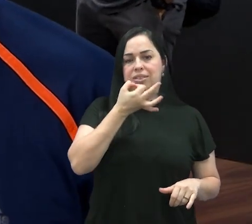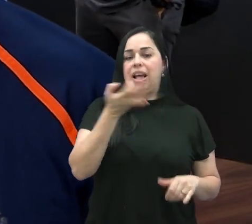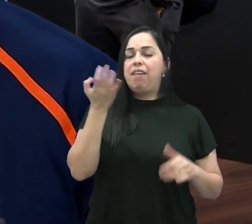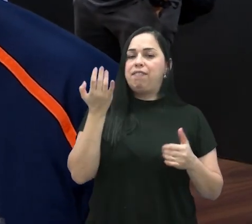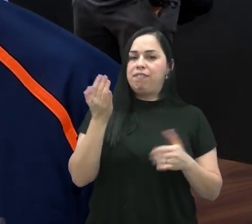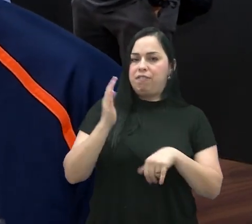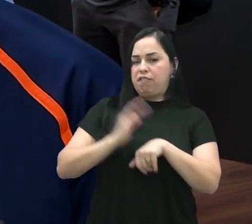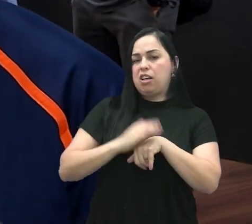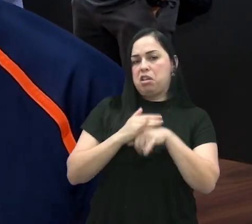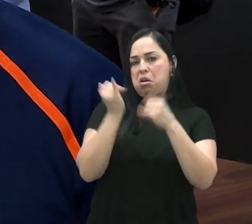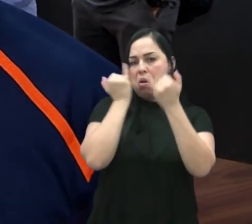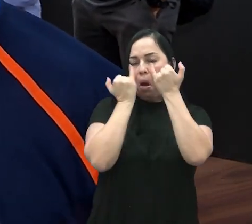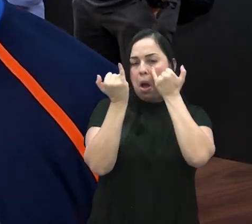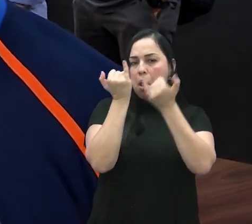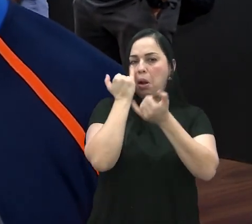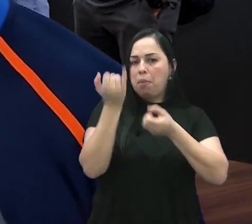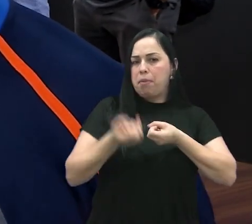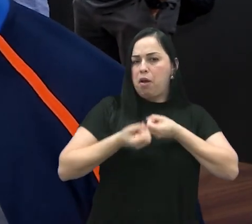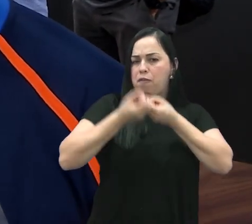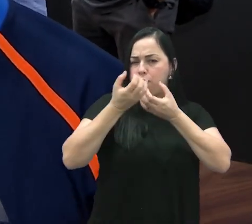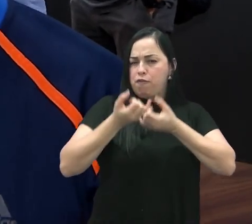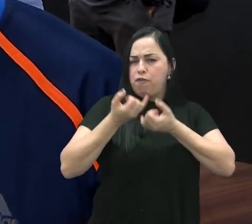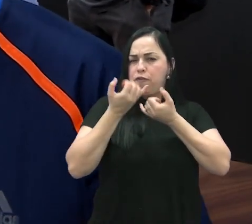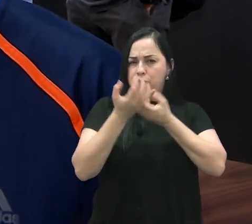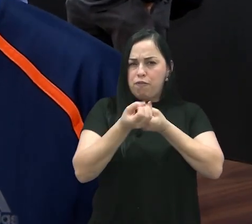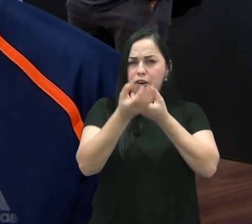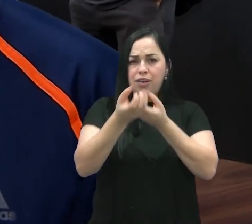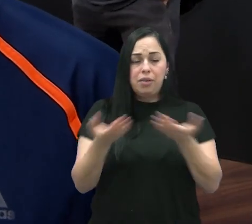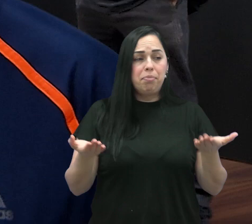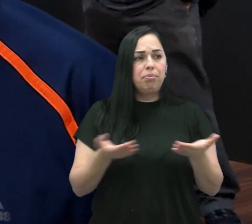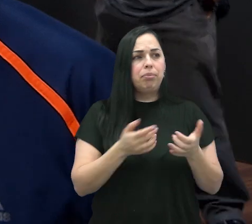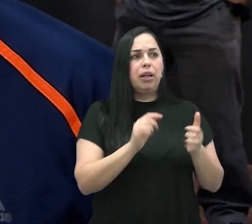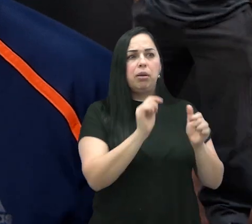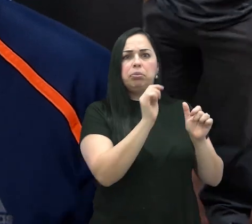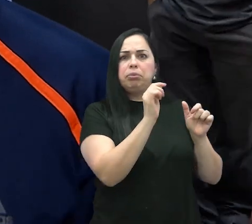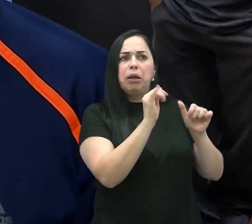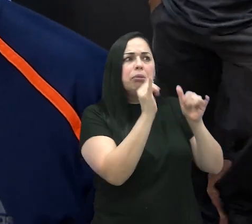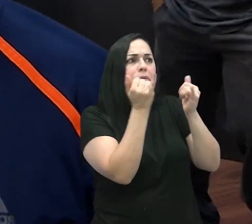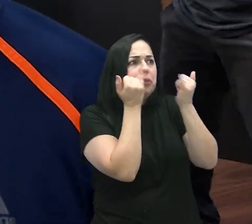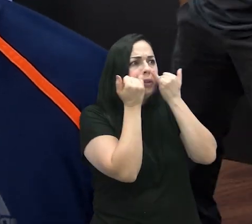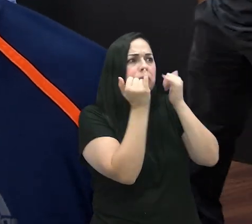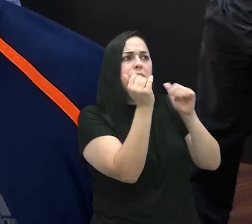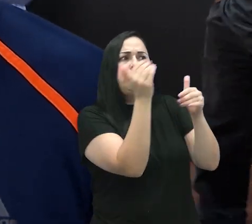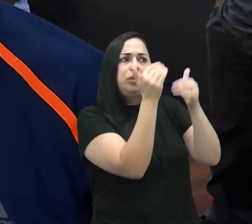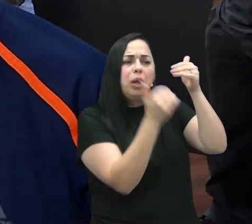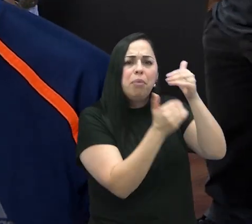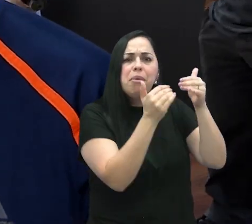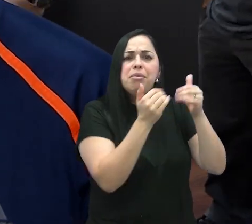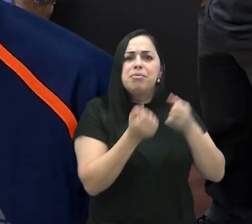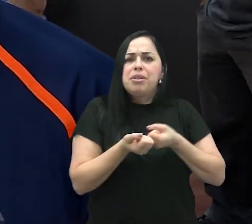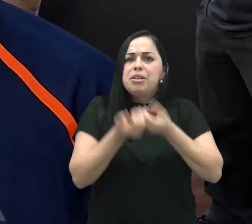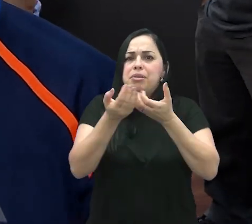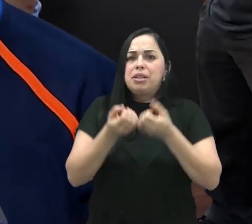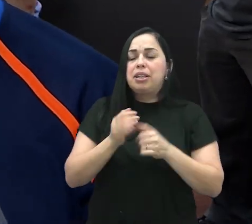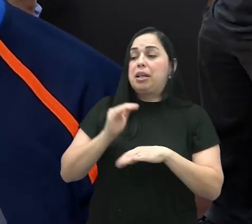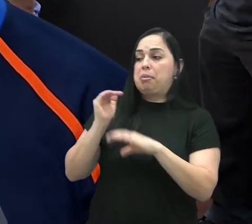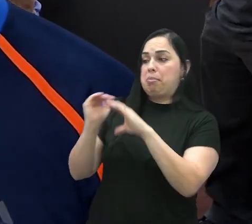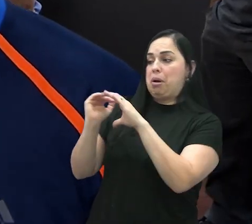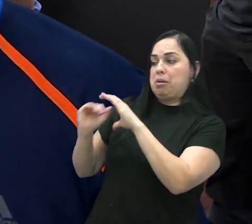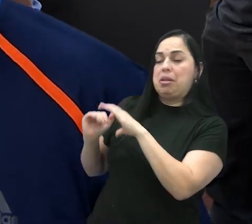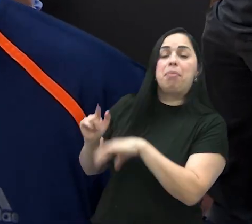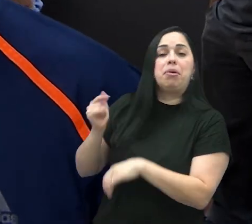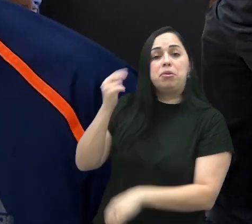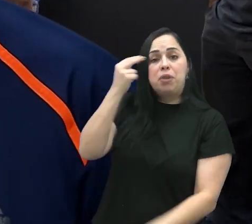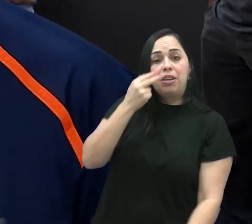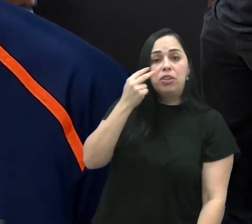uma campanha bem forte, pegar todo esse material que foi divulgado aqui hoje. A gente vai passar para todos os vereadores